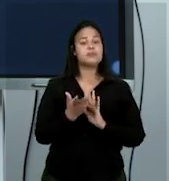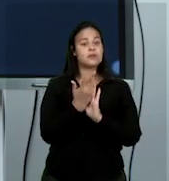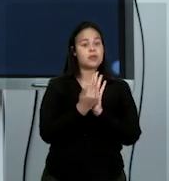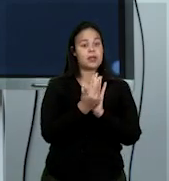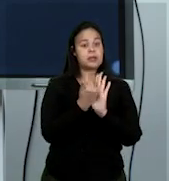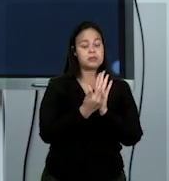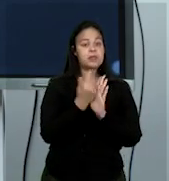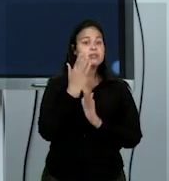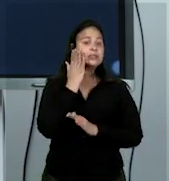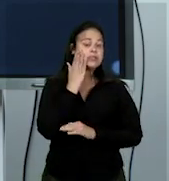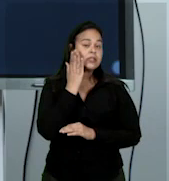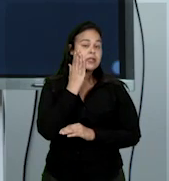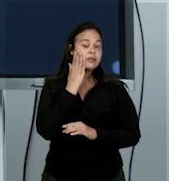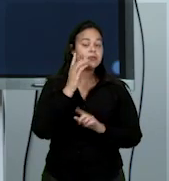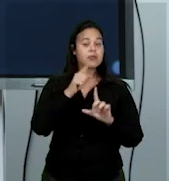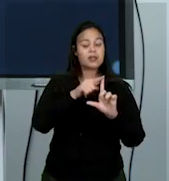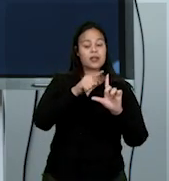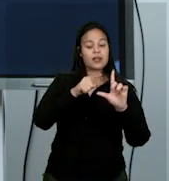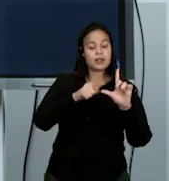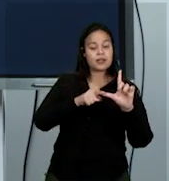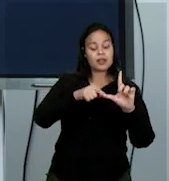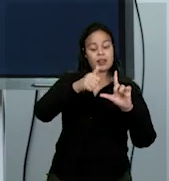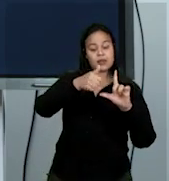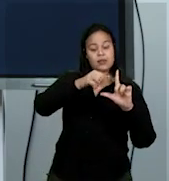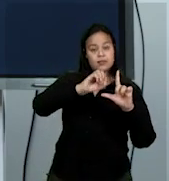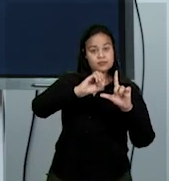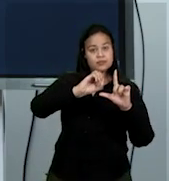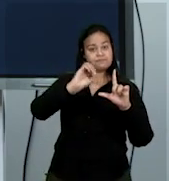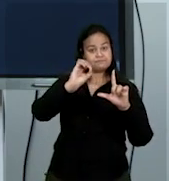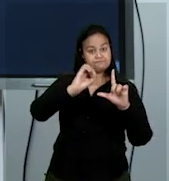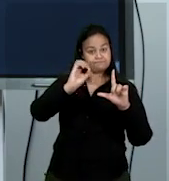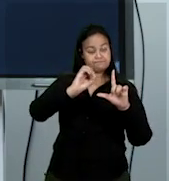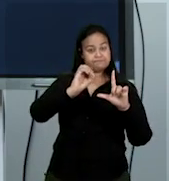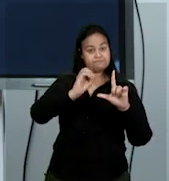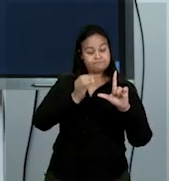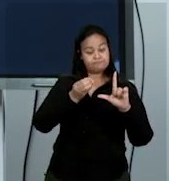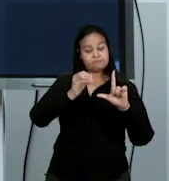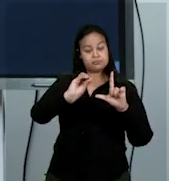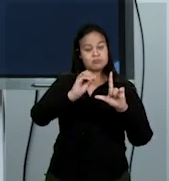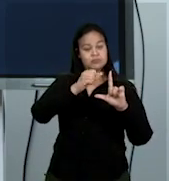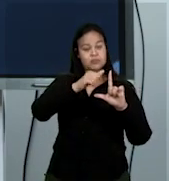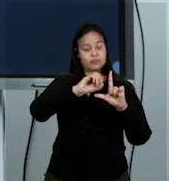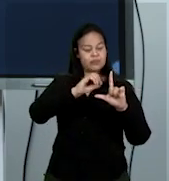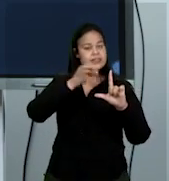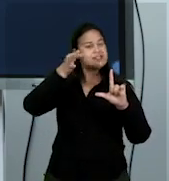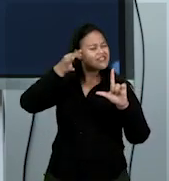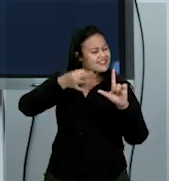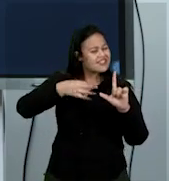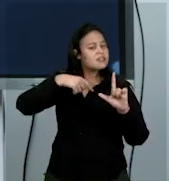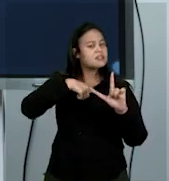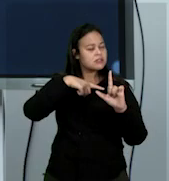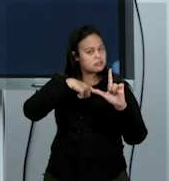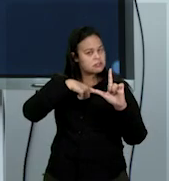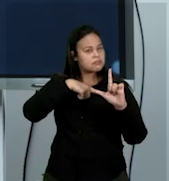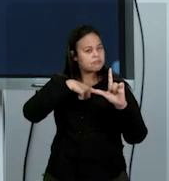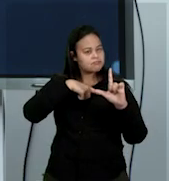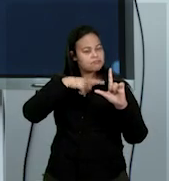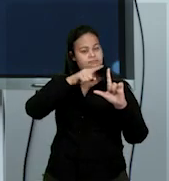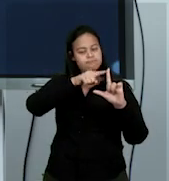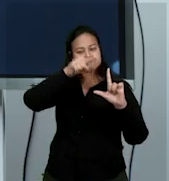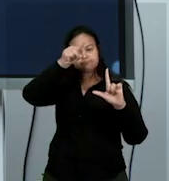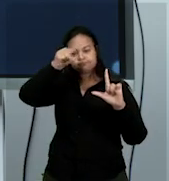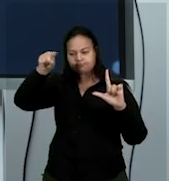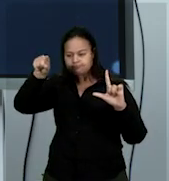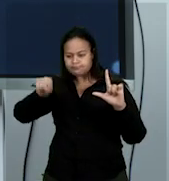abaixo, sabendo que o ângulo A é de 90 graus, aquilo que eu já falei, ele vai colocar que é 90 graus para você ter certeza que é um triângulo retângulo, tá